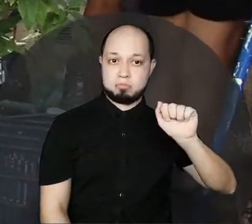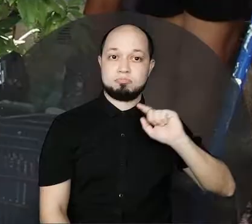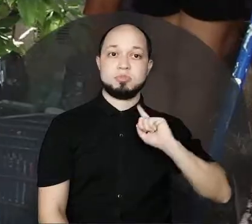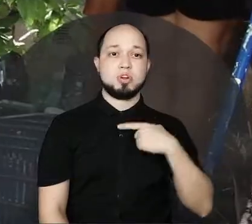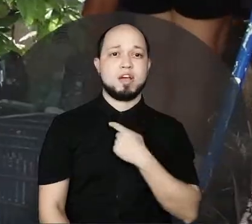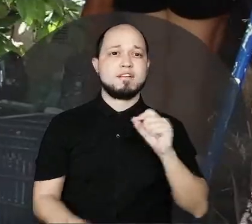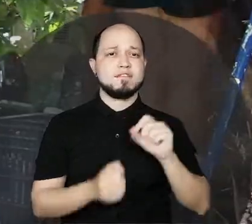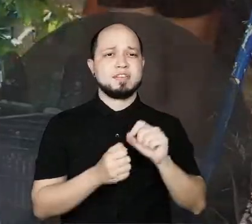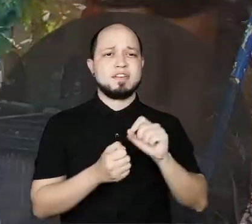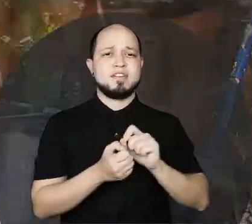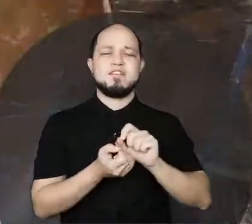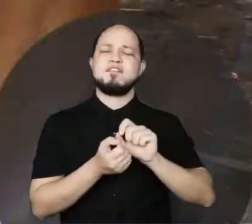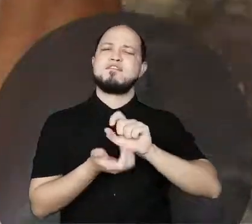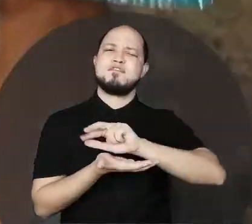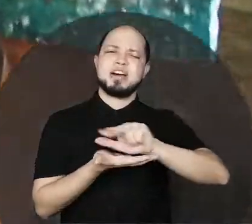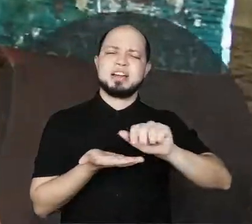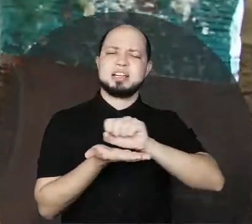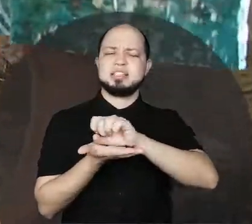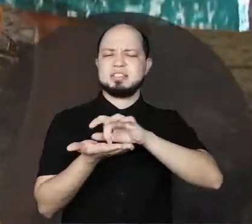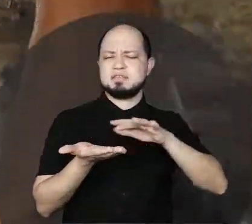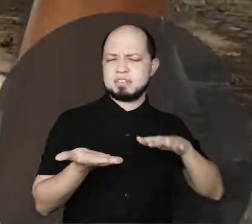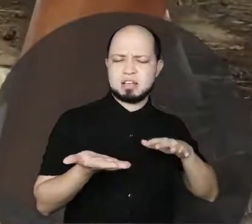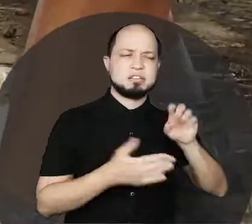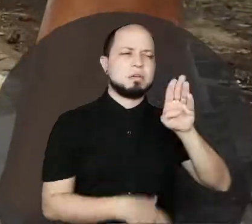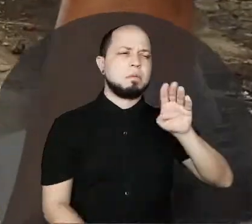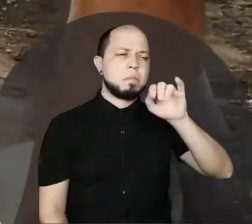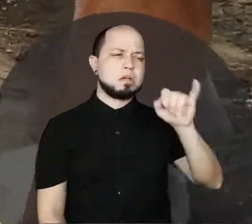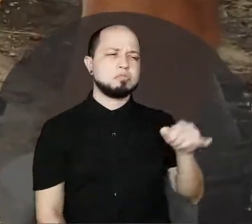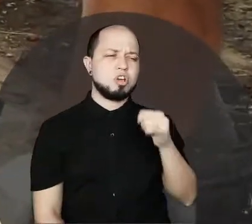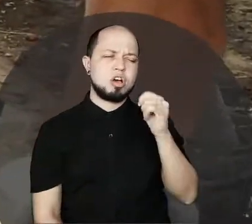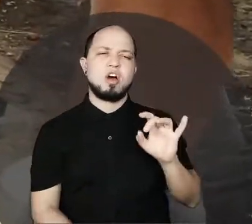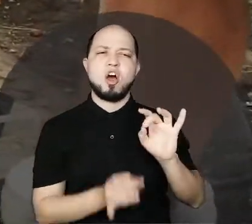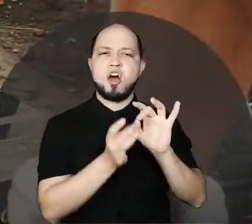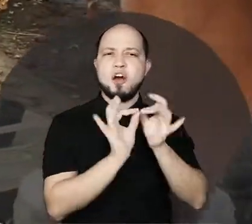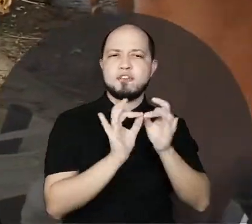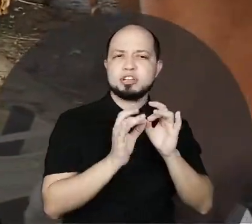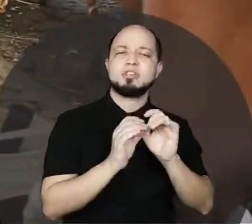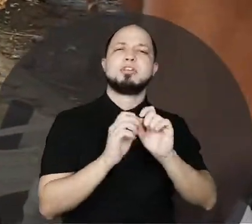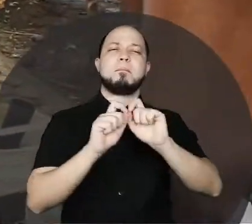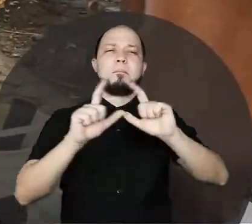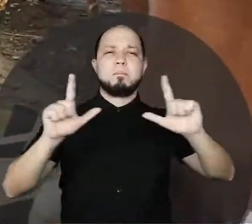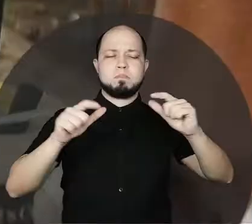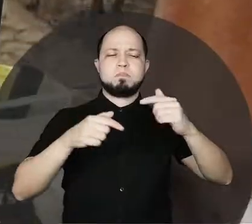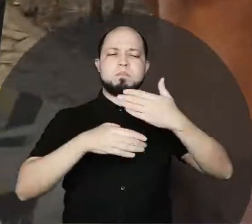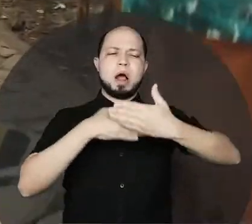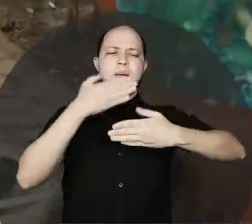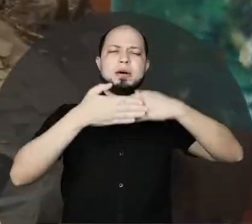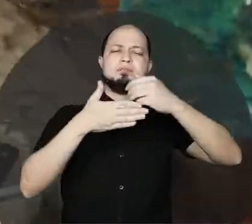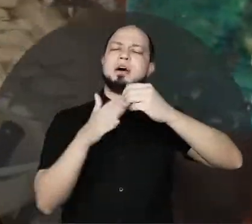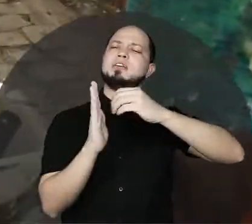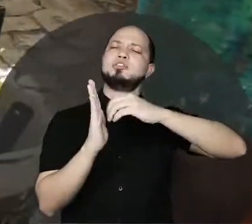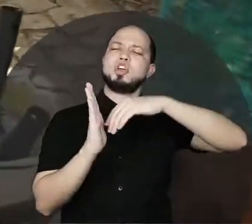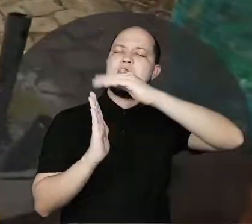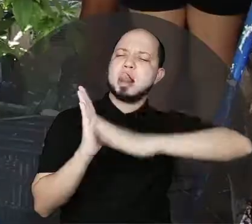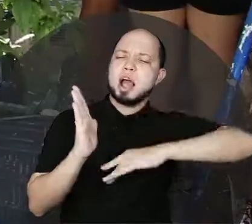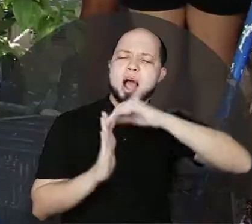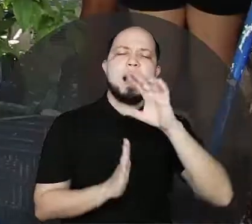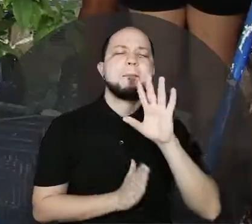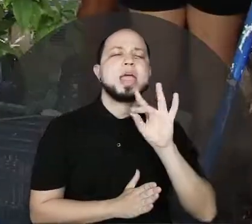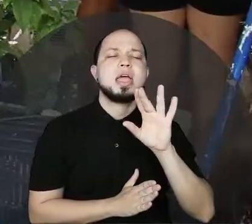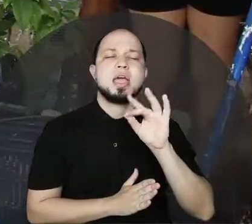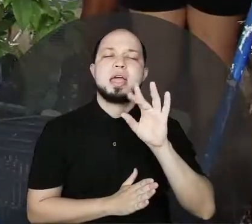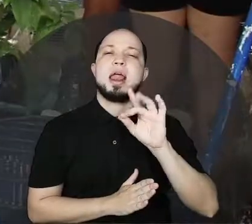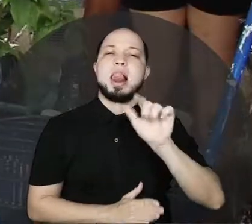no qual fizemos ações no Grande Bom Jardim, com oficinas, painéis de lambe, murais de grafite.